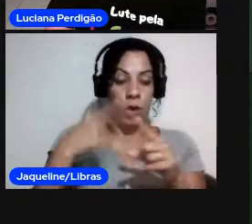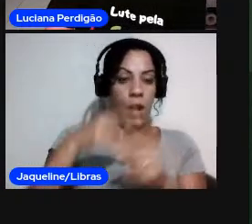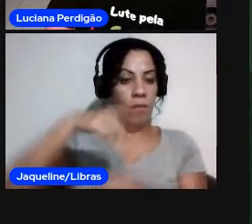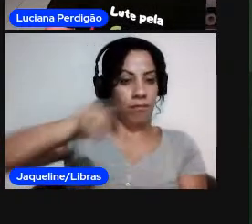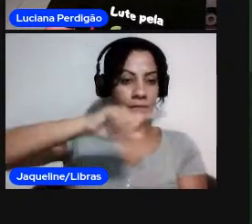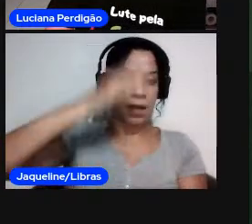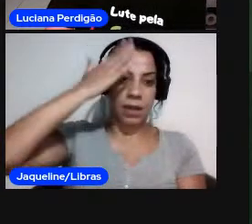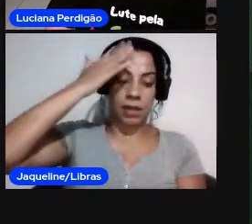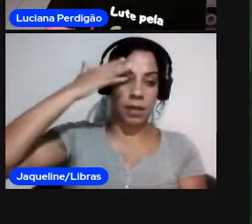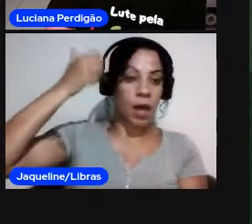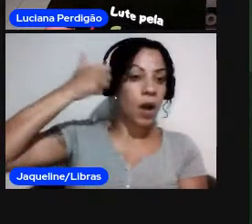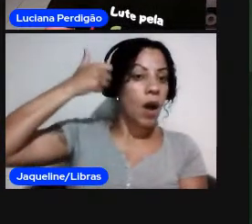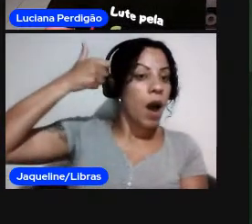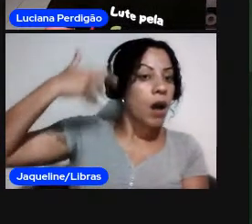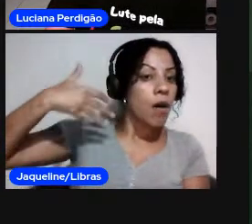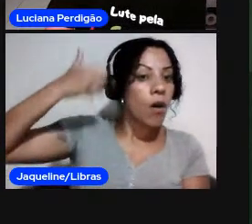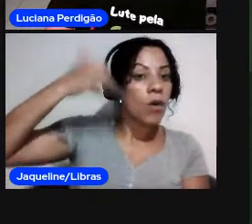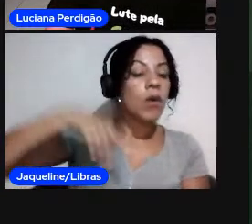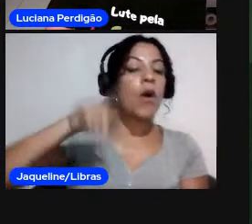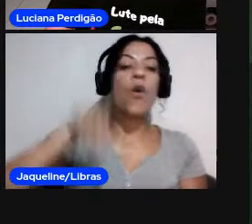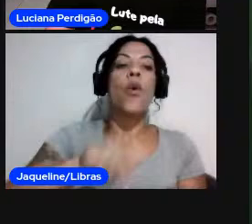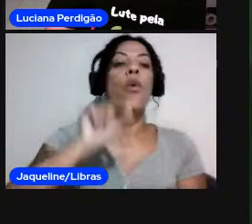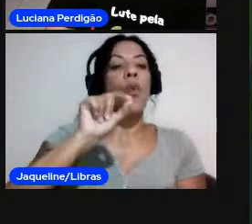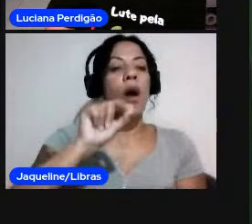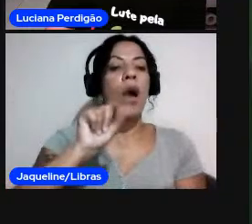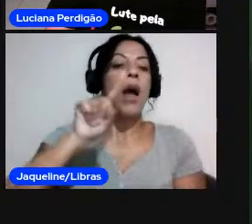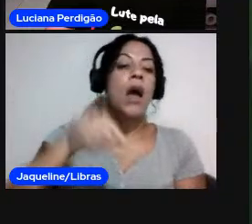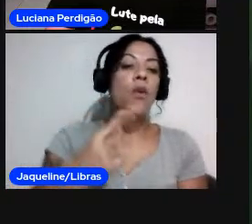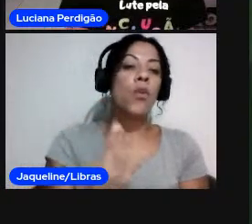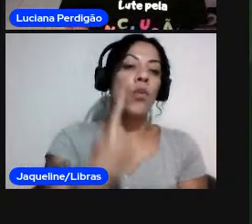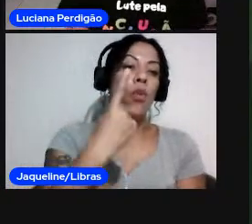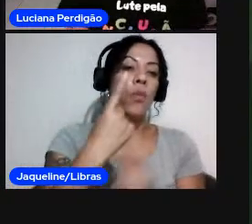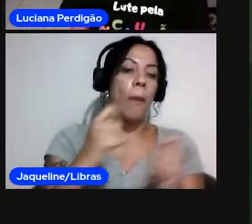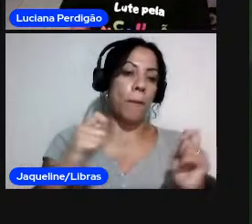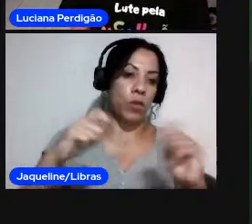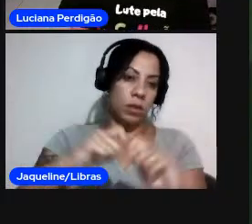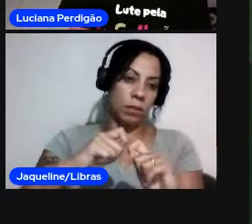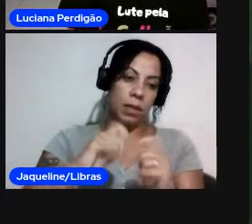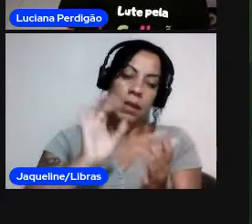uma possibilidade dentro do universo de tantas